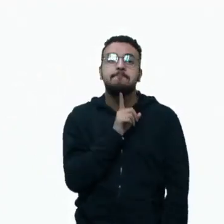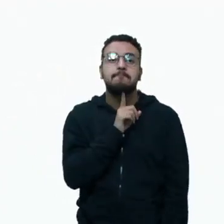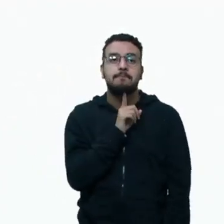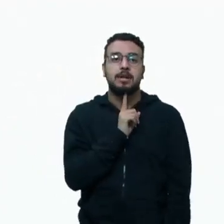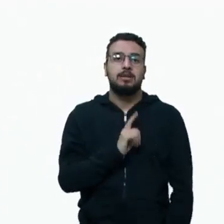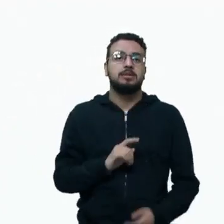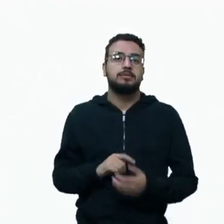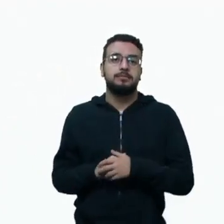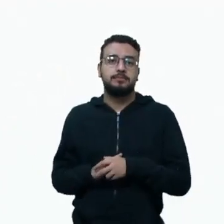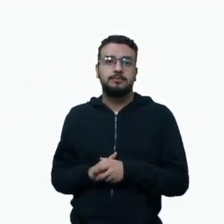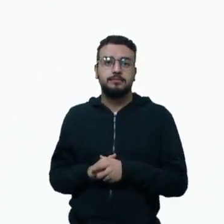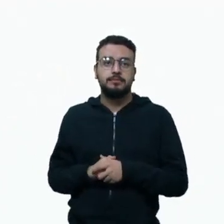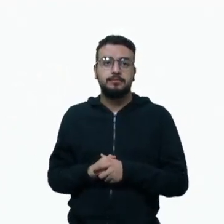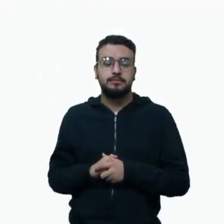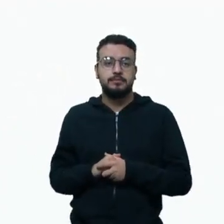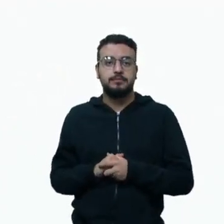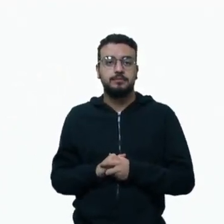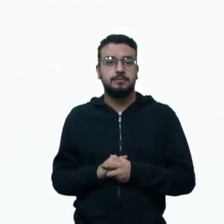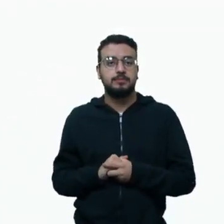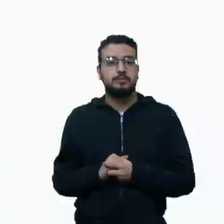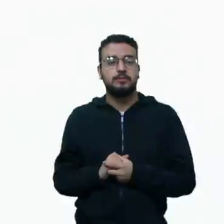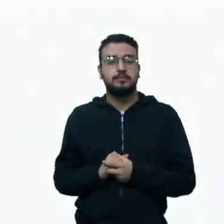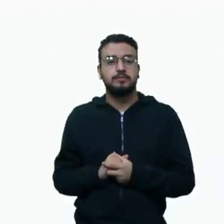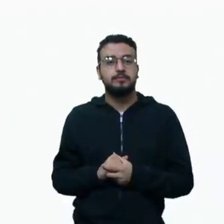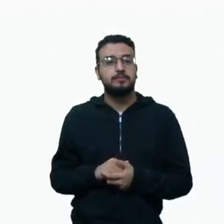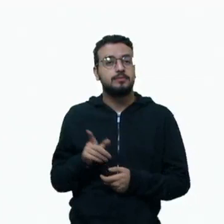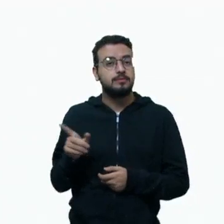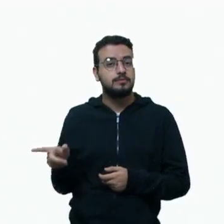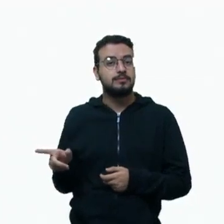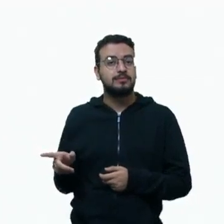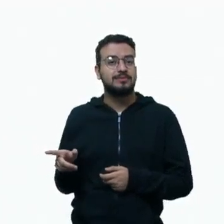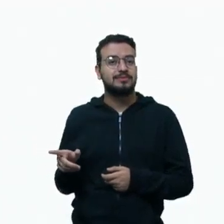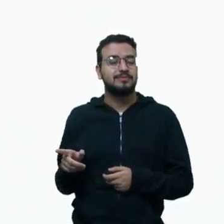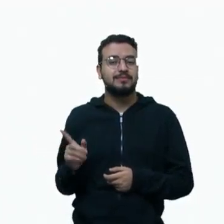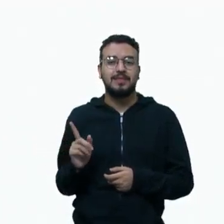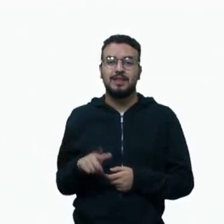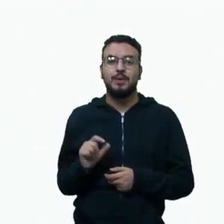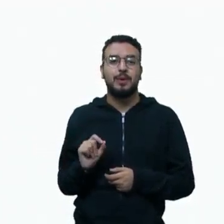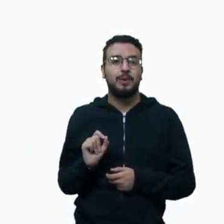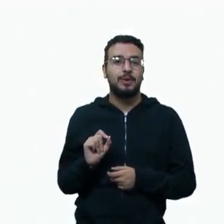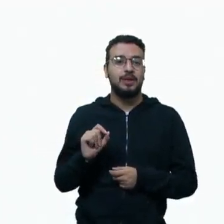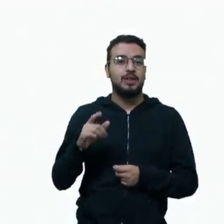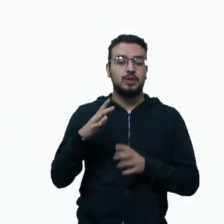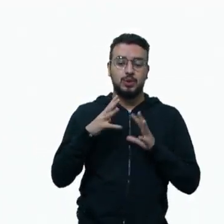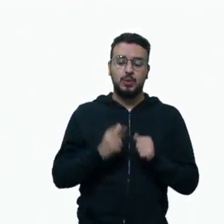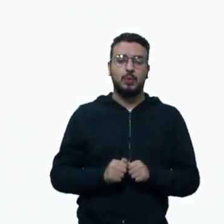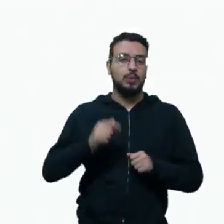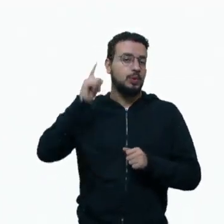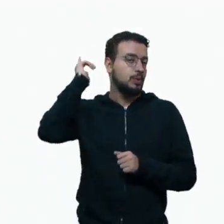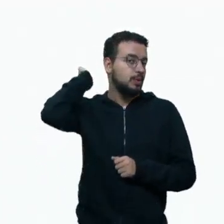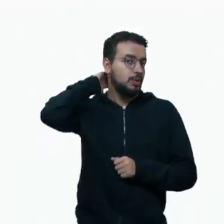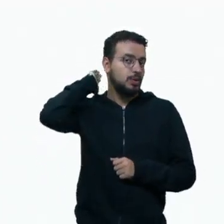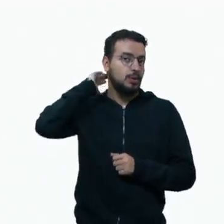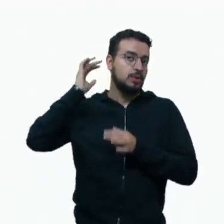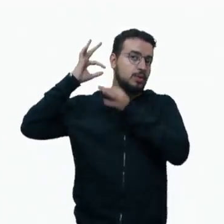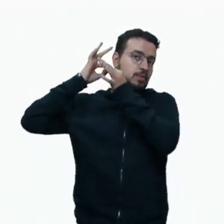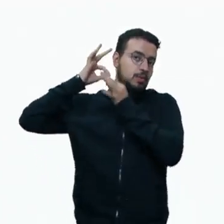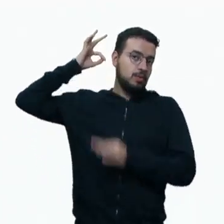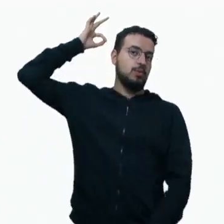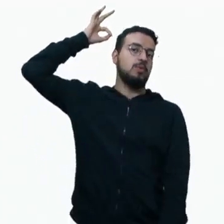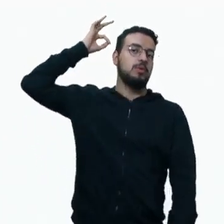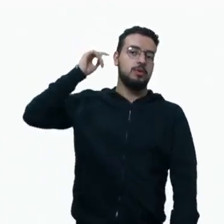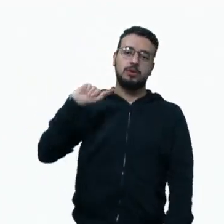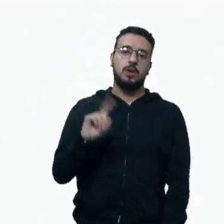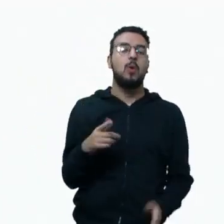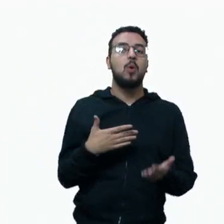e um ponto importantíssimo, ela não se estende durante toda a coluna vertebral. Ela começa do